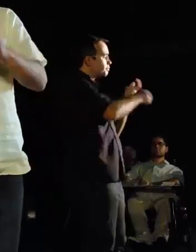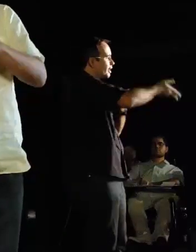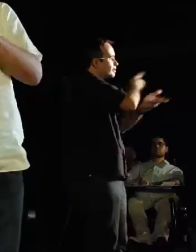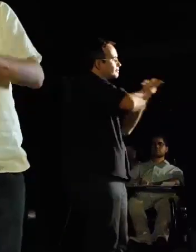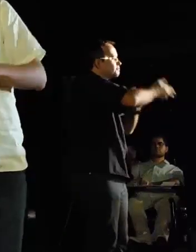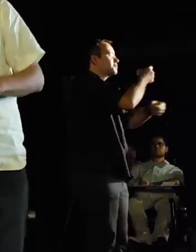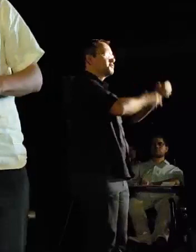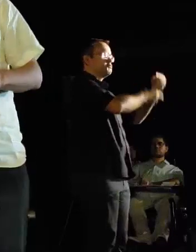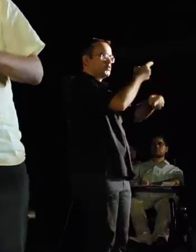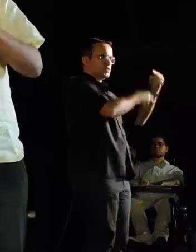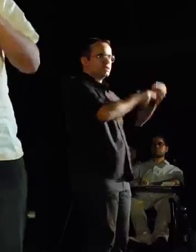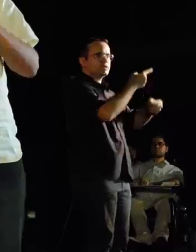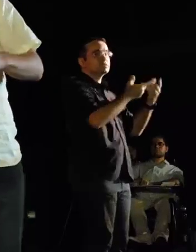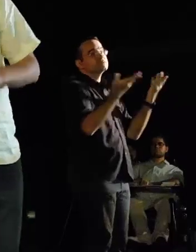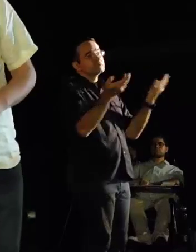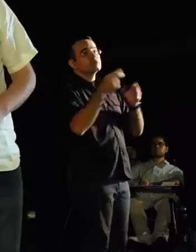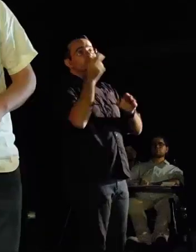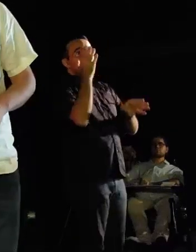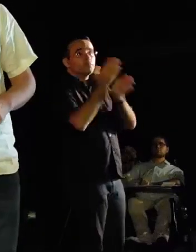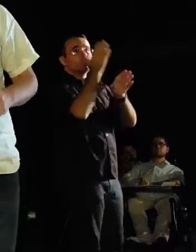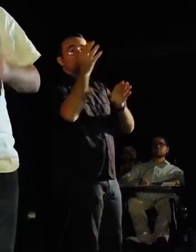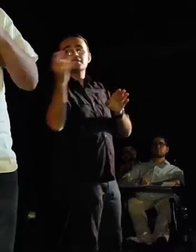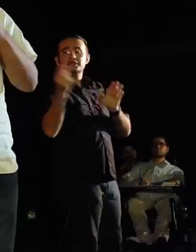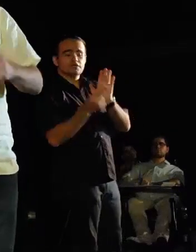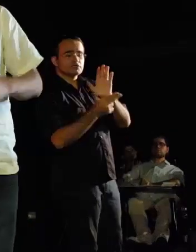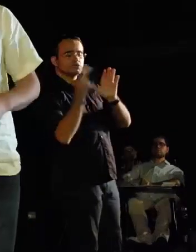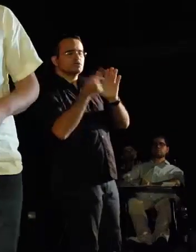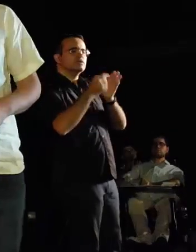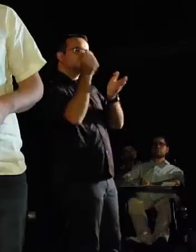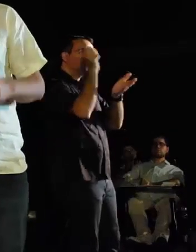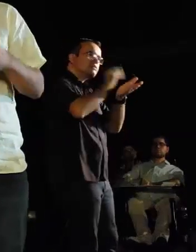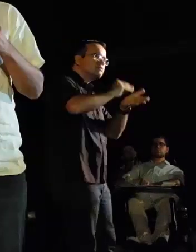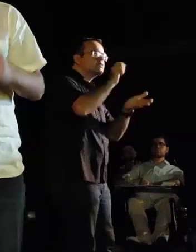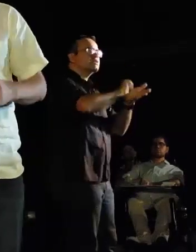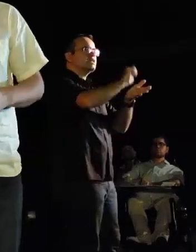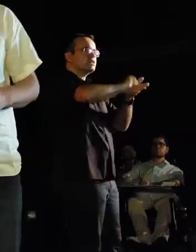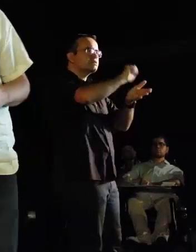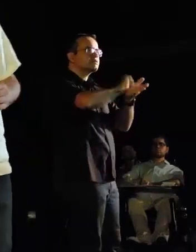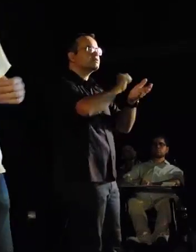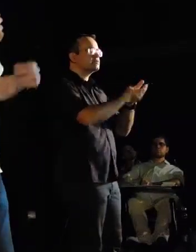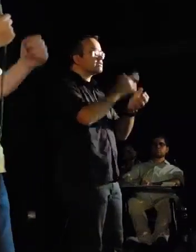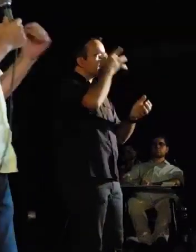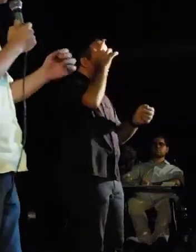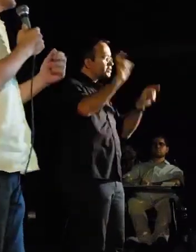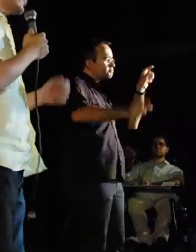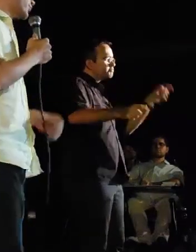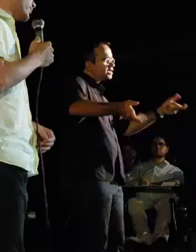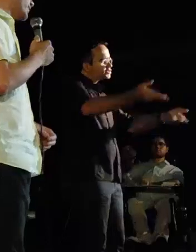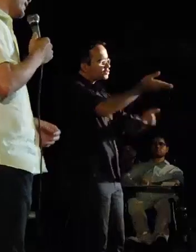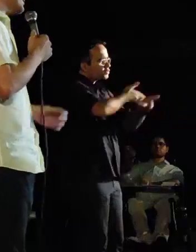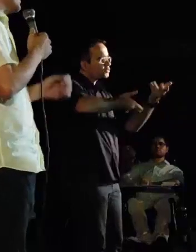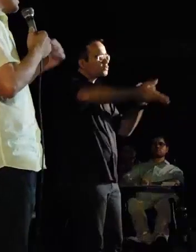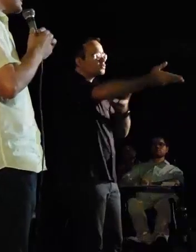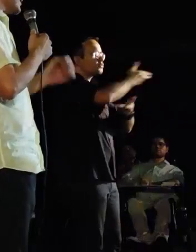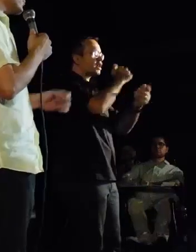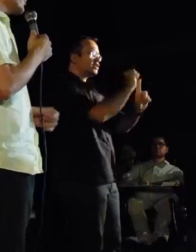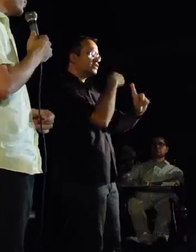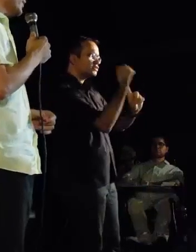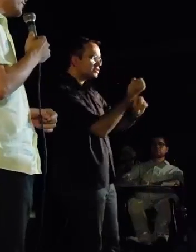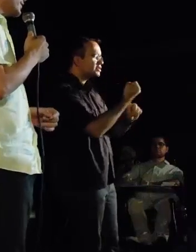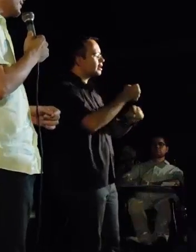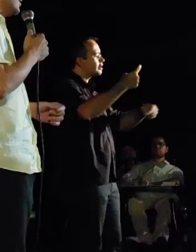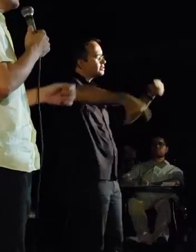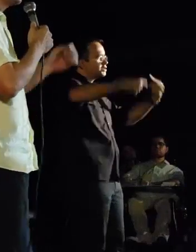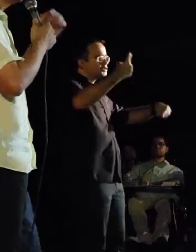É por isso que nos seus escritos sempre há também essa correlação entre as relações interpessoais e as relações sociais, as